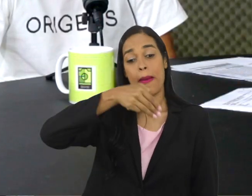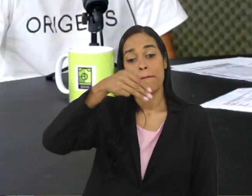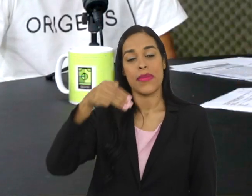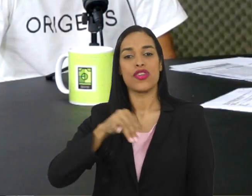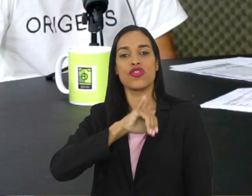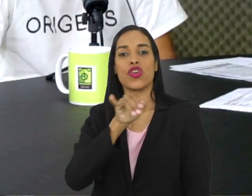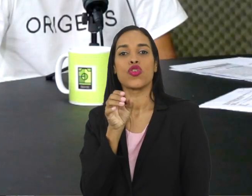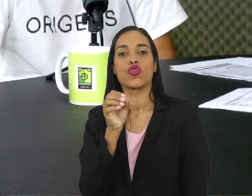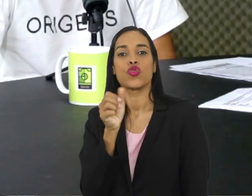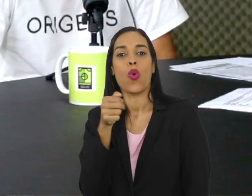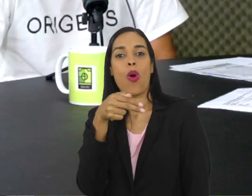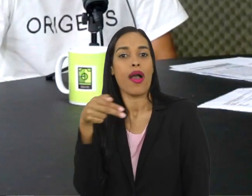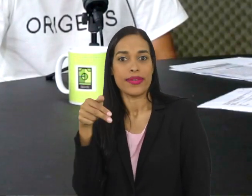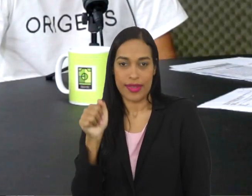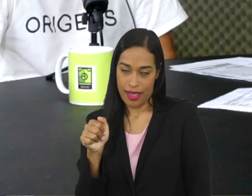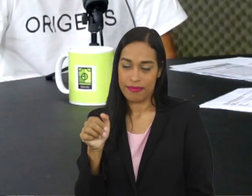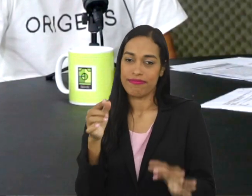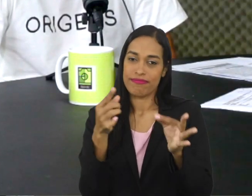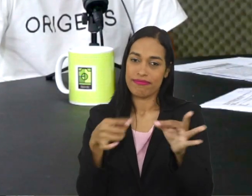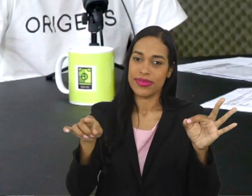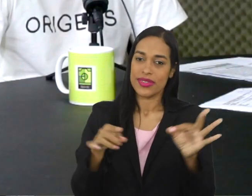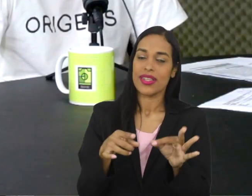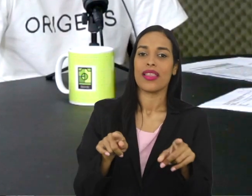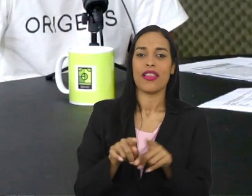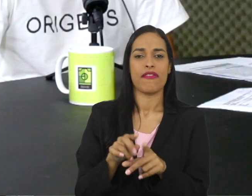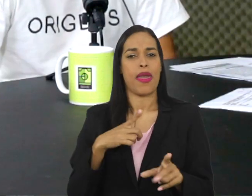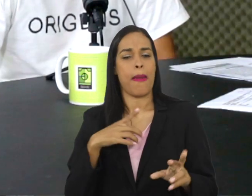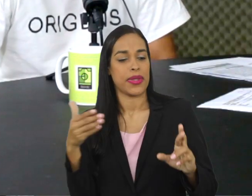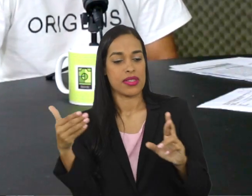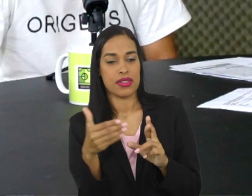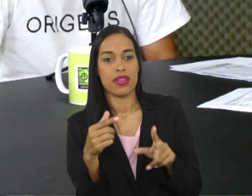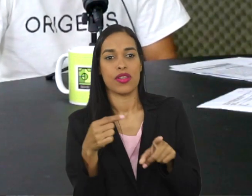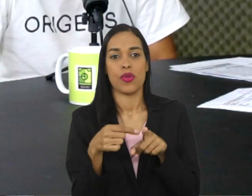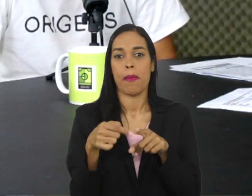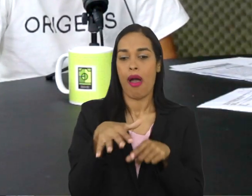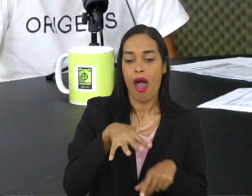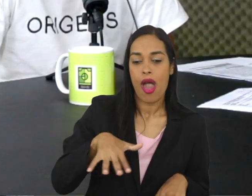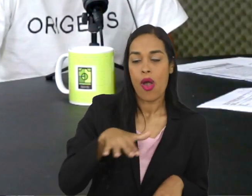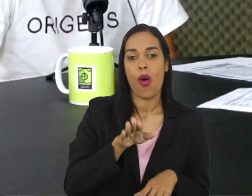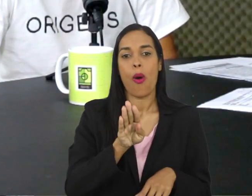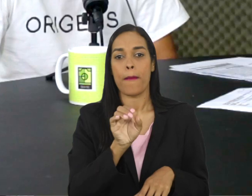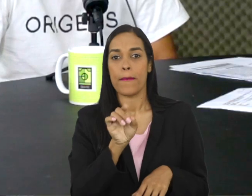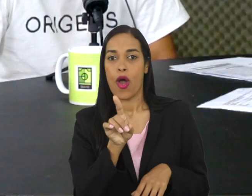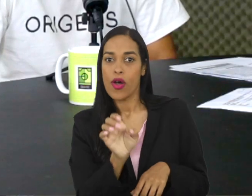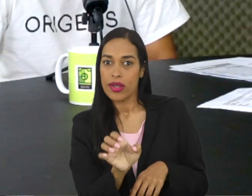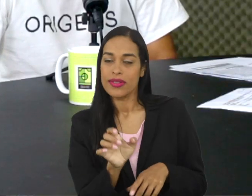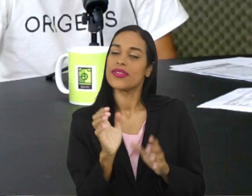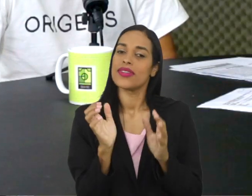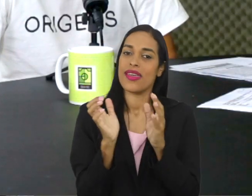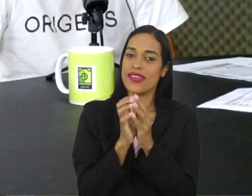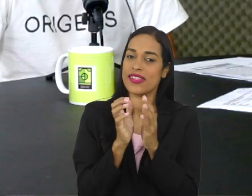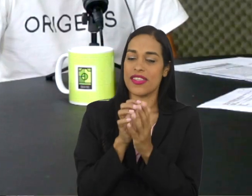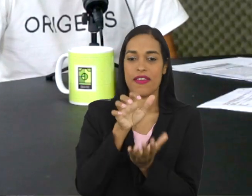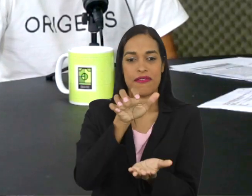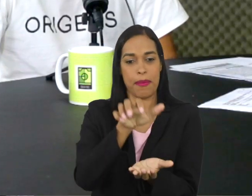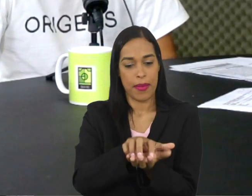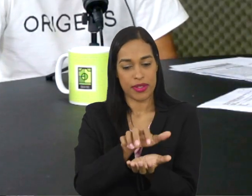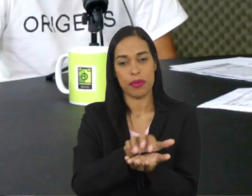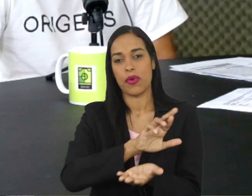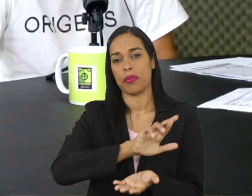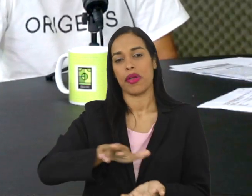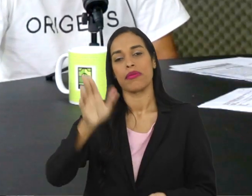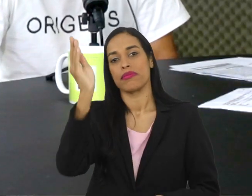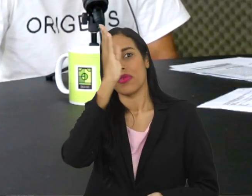mestra, grande representante tanto da comunidade do Bode, quanto de Recife, Pernambuco e, enfim,